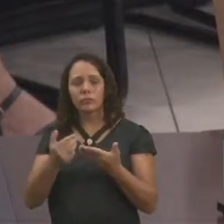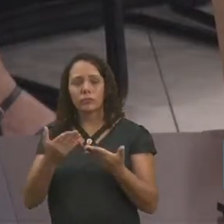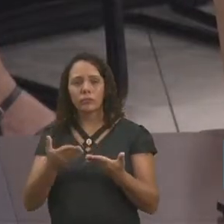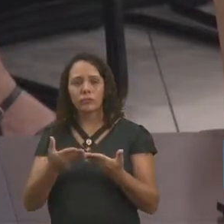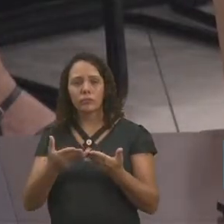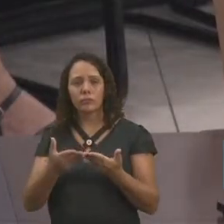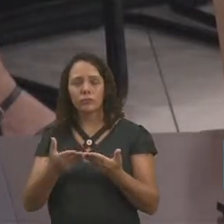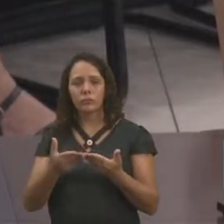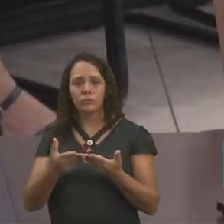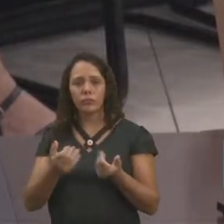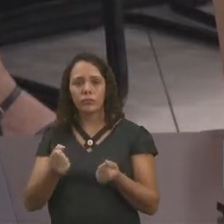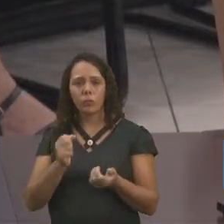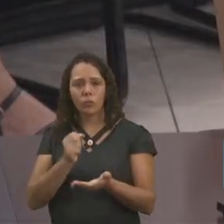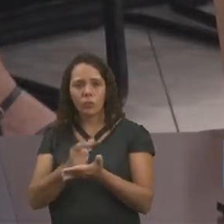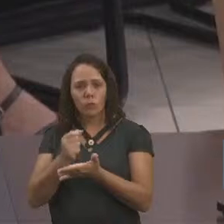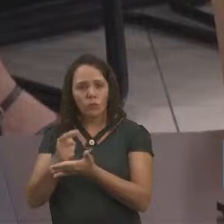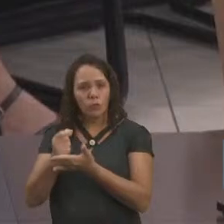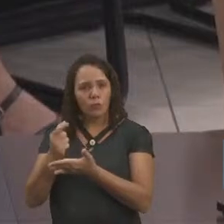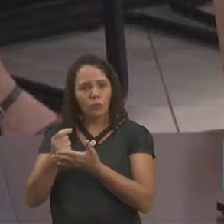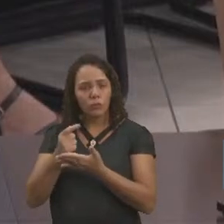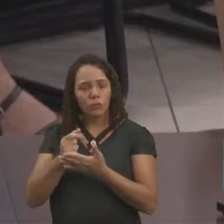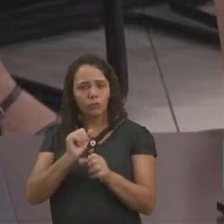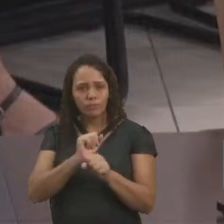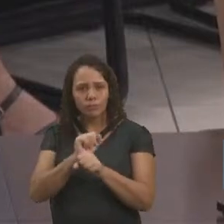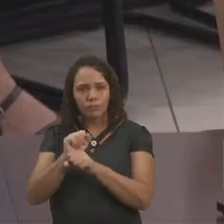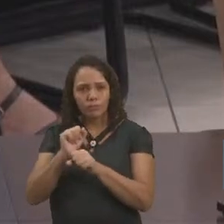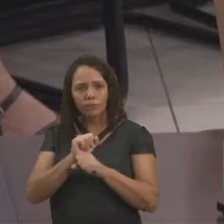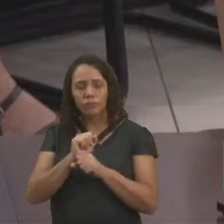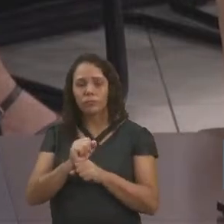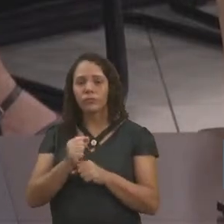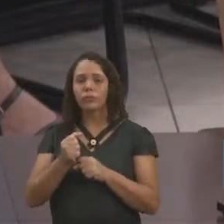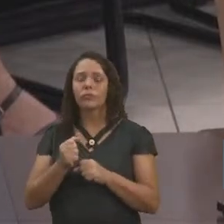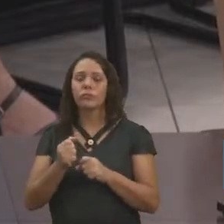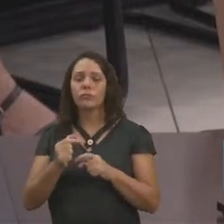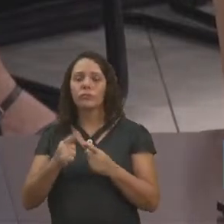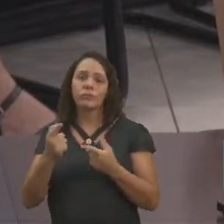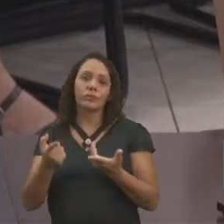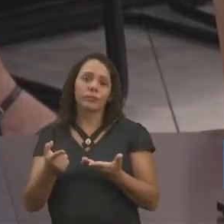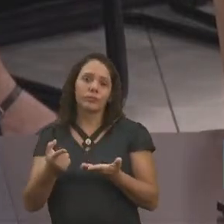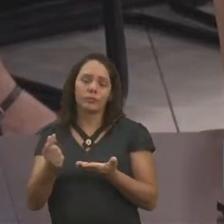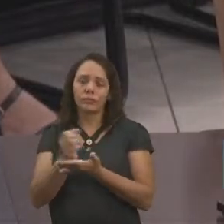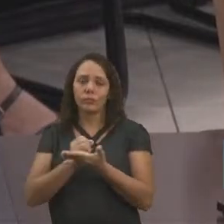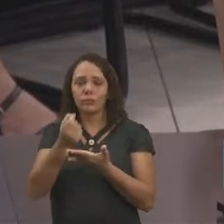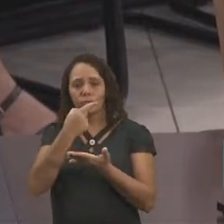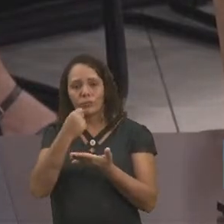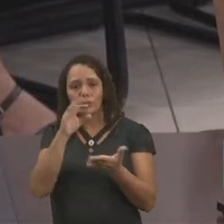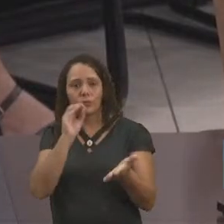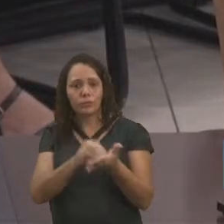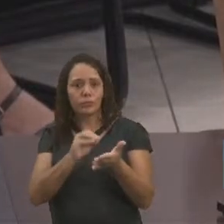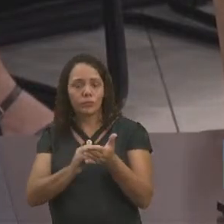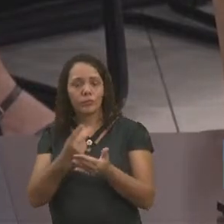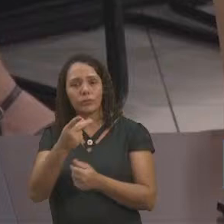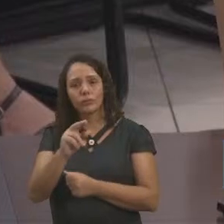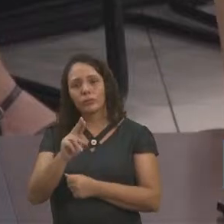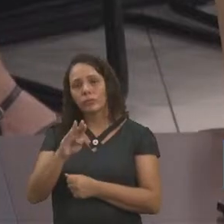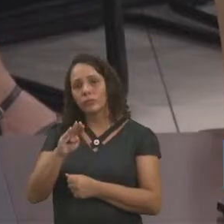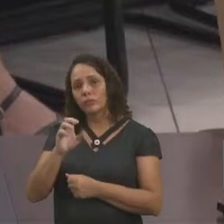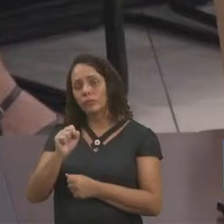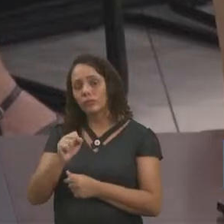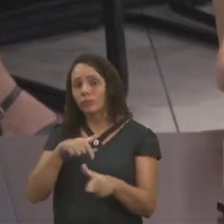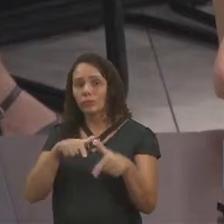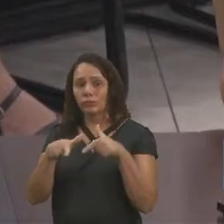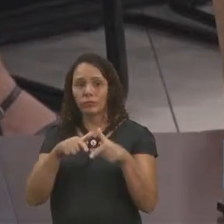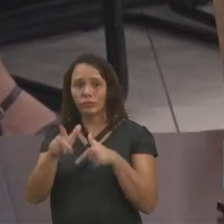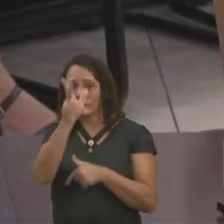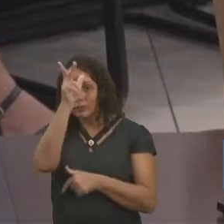contingenciamento de despesas. E é bonito falar isso, né? Mas é o medicamento que está faltando aí na sua OBS, são os serviços